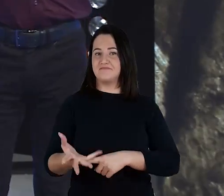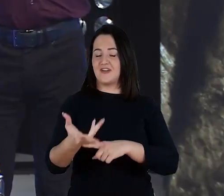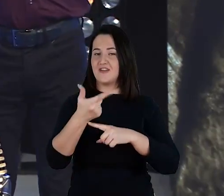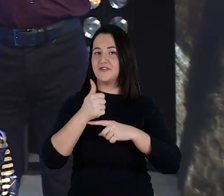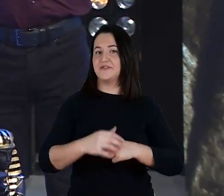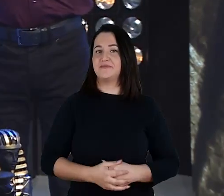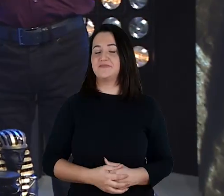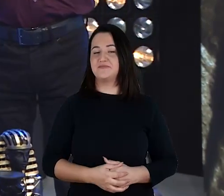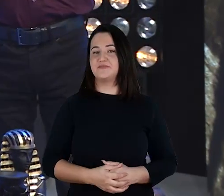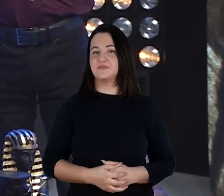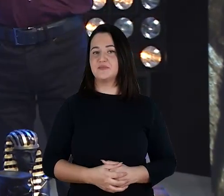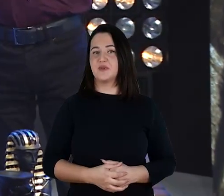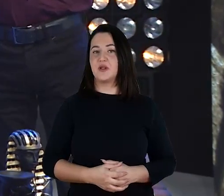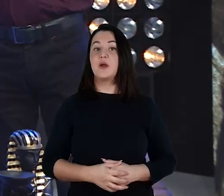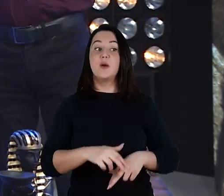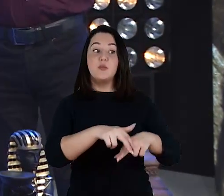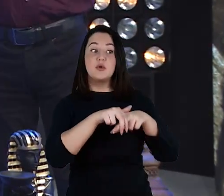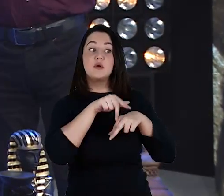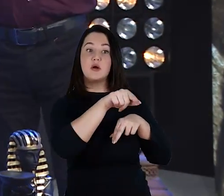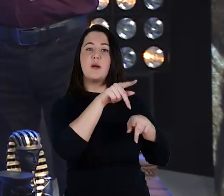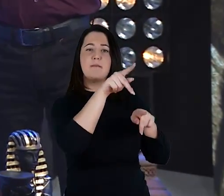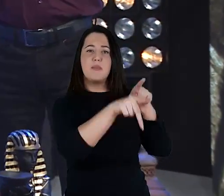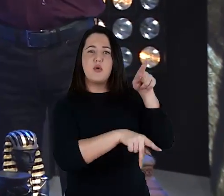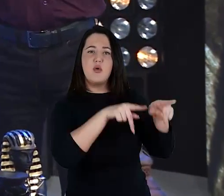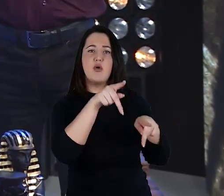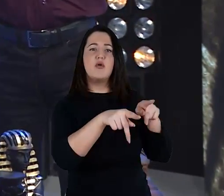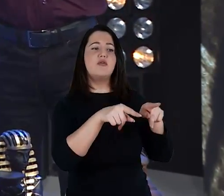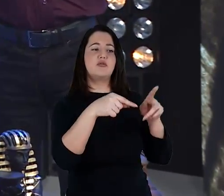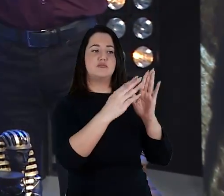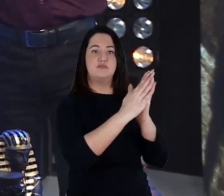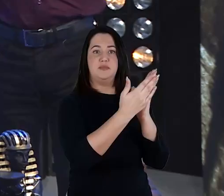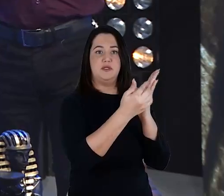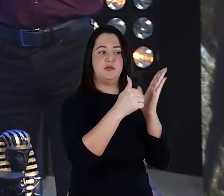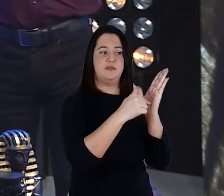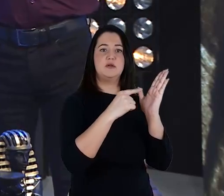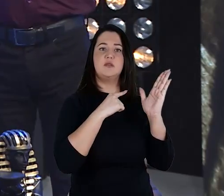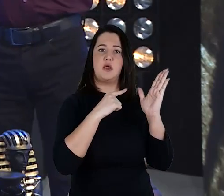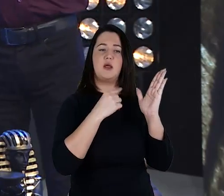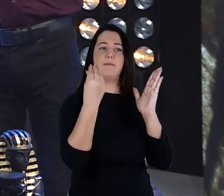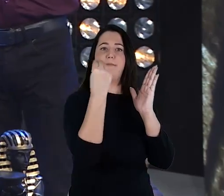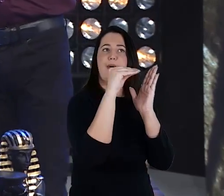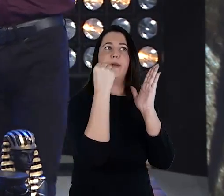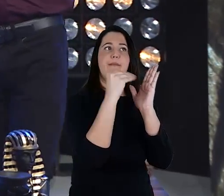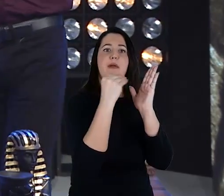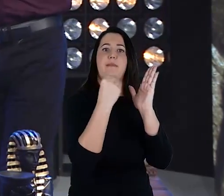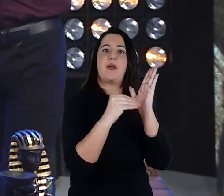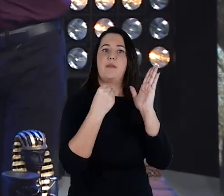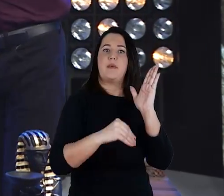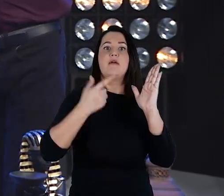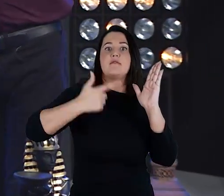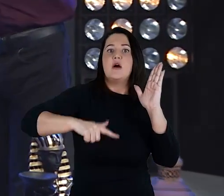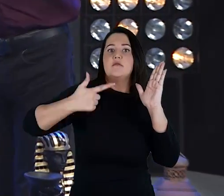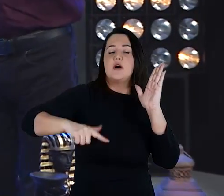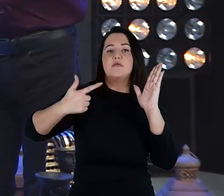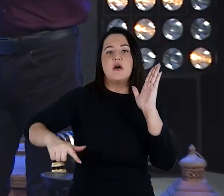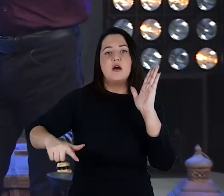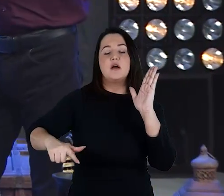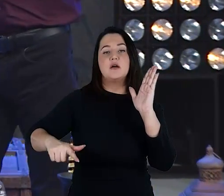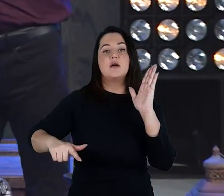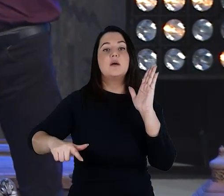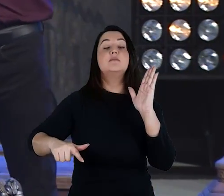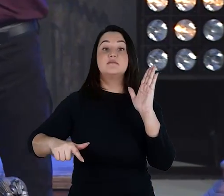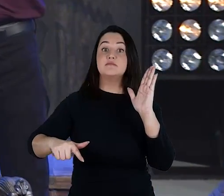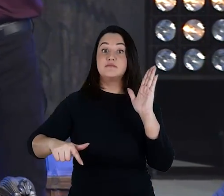que apesar da proeminência desse povo nas Escrituras, especialmente na Bíblia Sagrada, eles são mencionados, como eu falei, várias vezes no